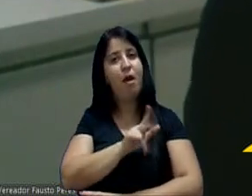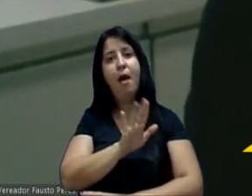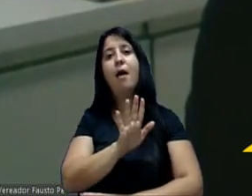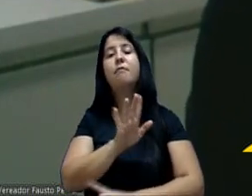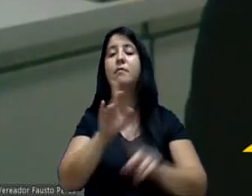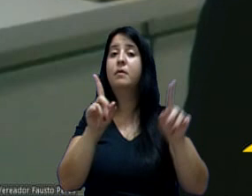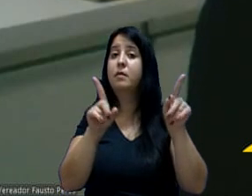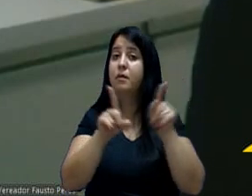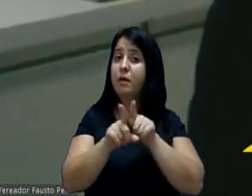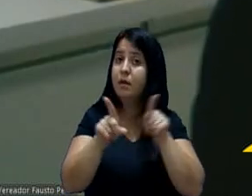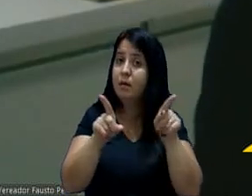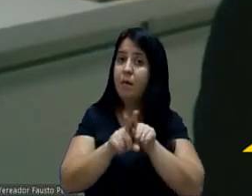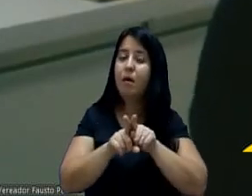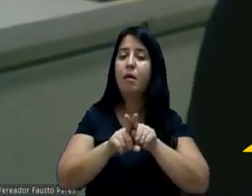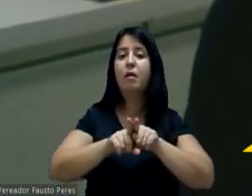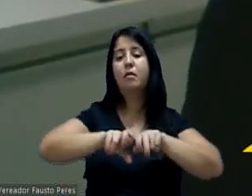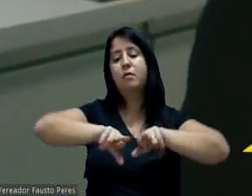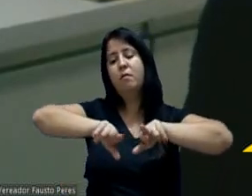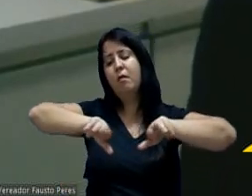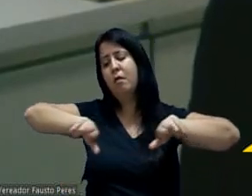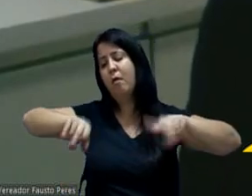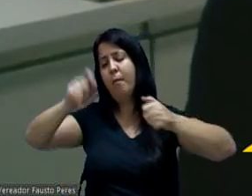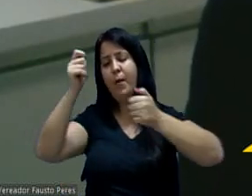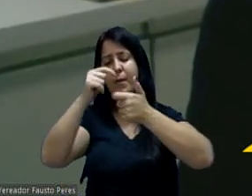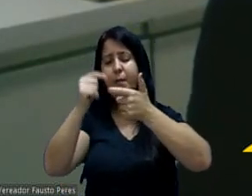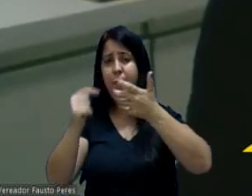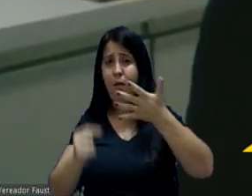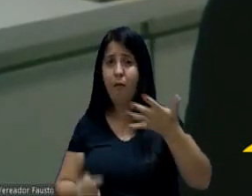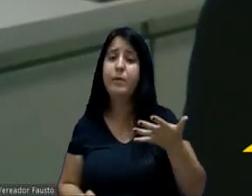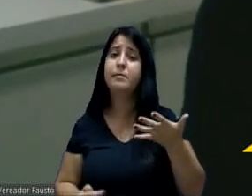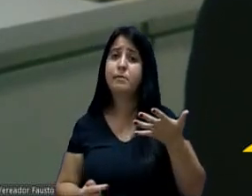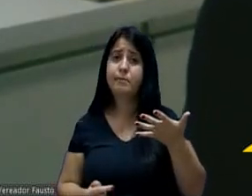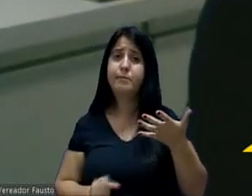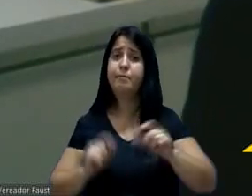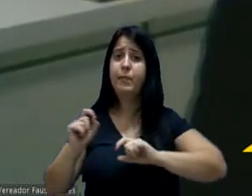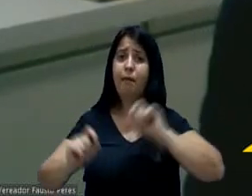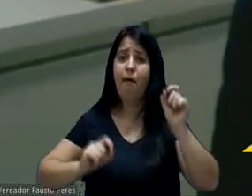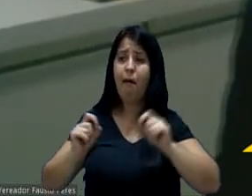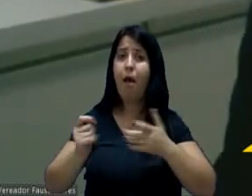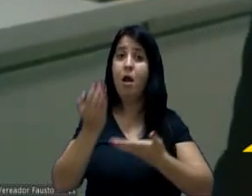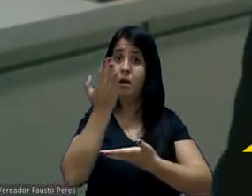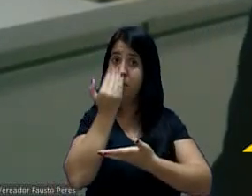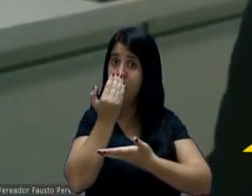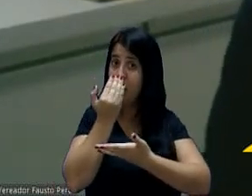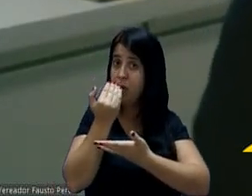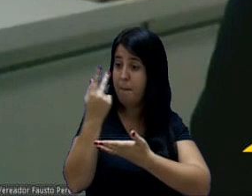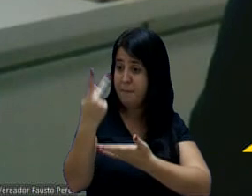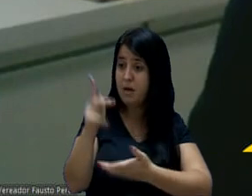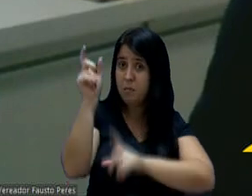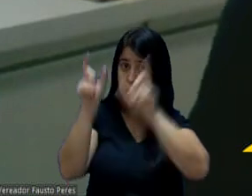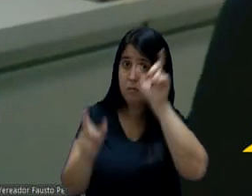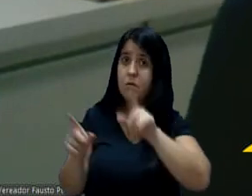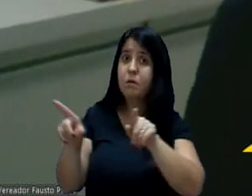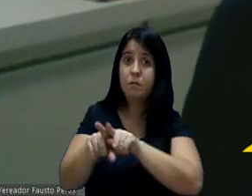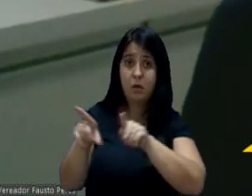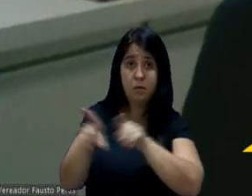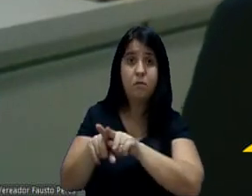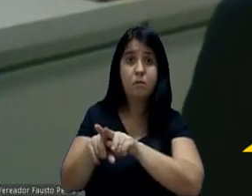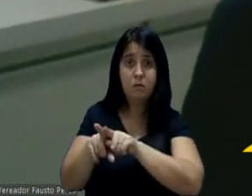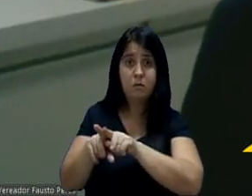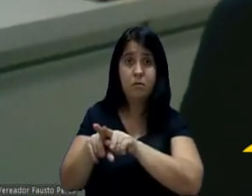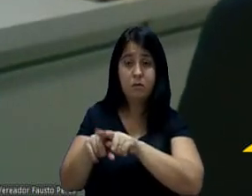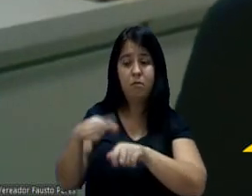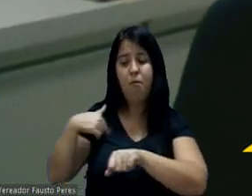fazem parte dessa série aí de combate a questão de alimento das pessoas, né? Então, eu conversei com o